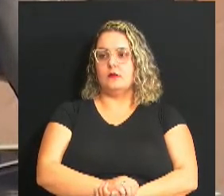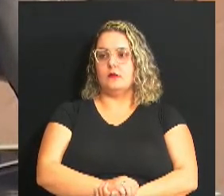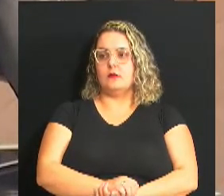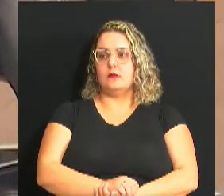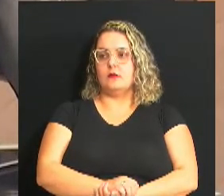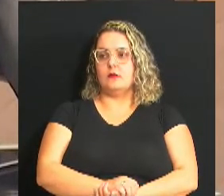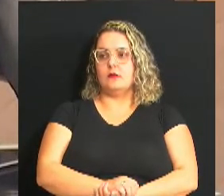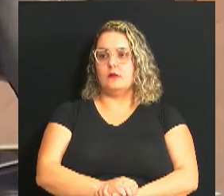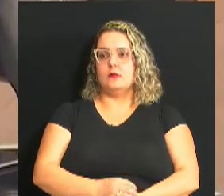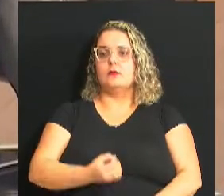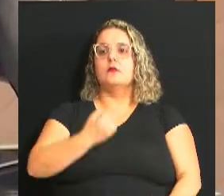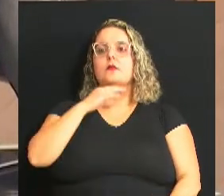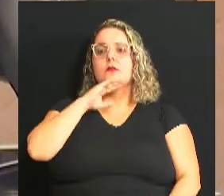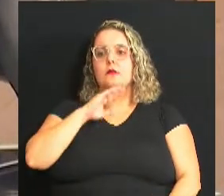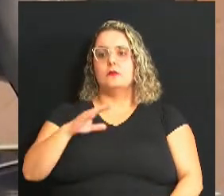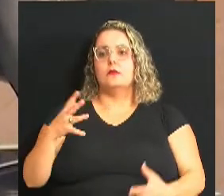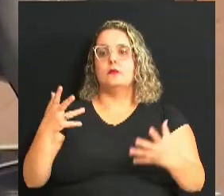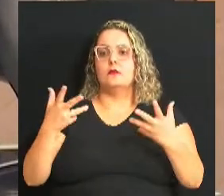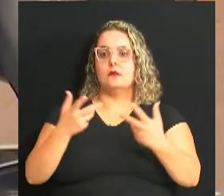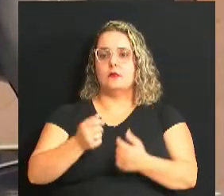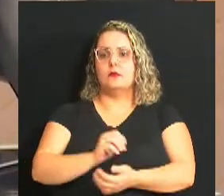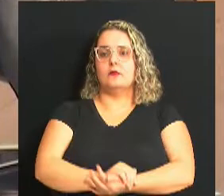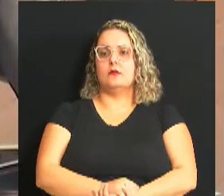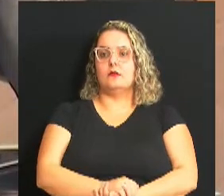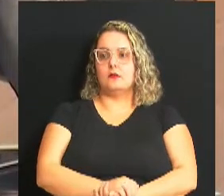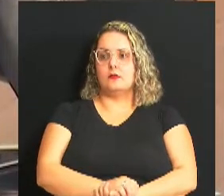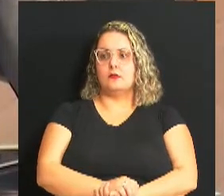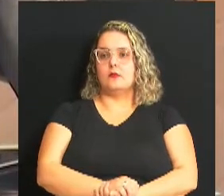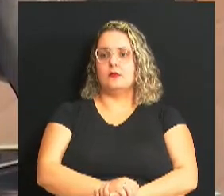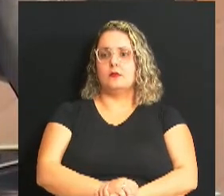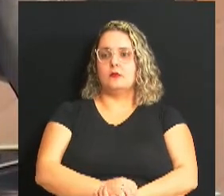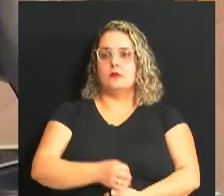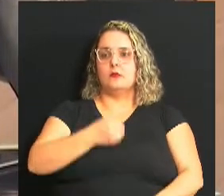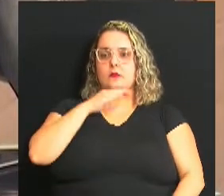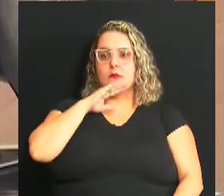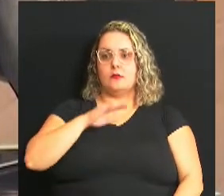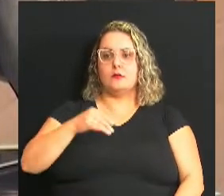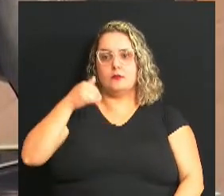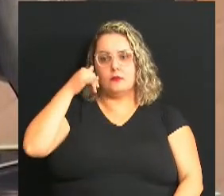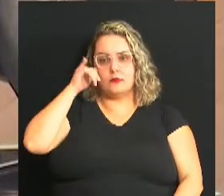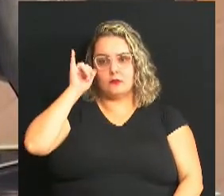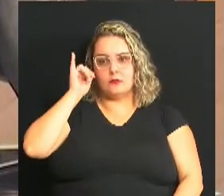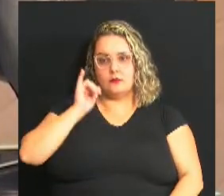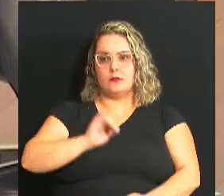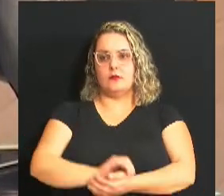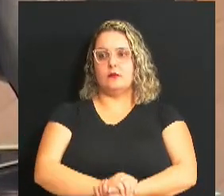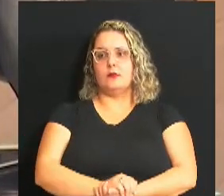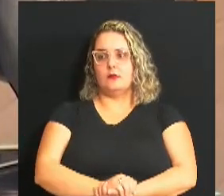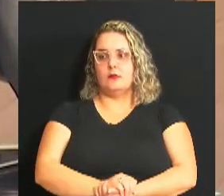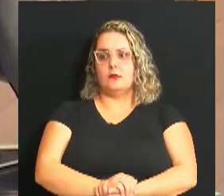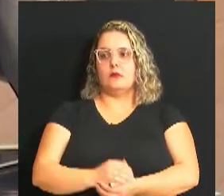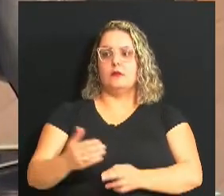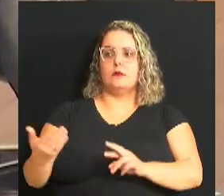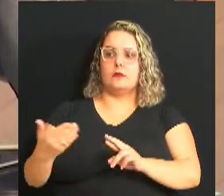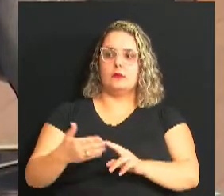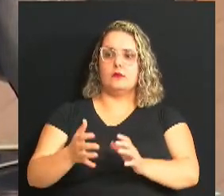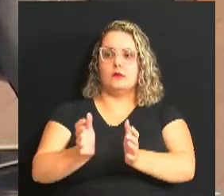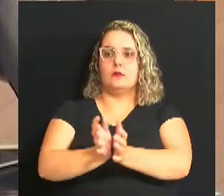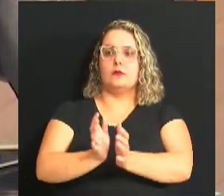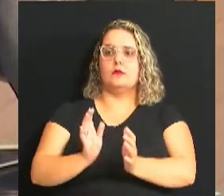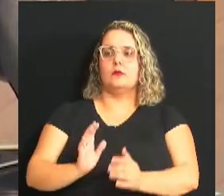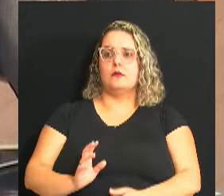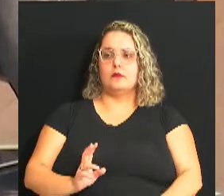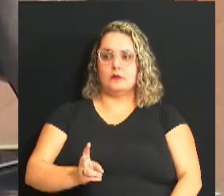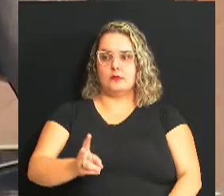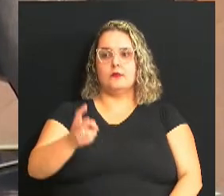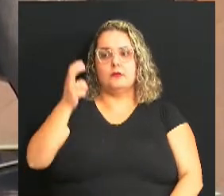Então, boa tarde a todos. Boa tarde, Paulo Búfalo, que nos convidou como representante da Comissão Permanente de Cultura, a